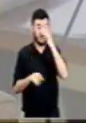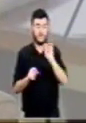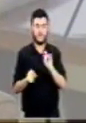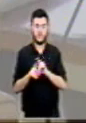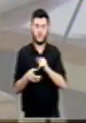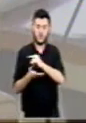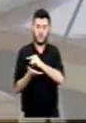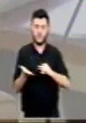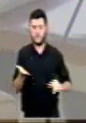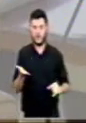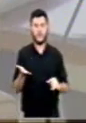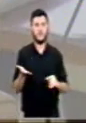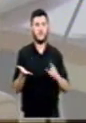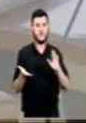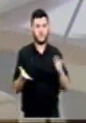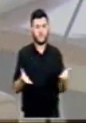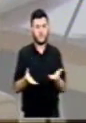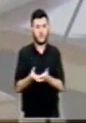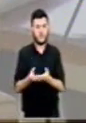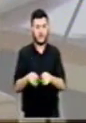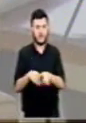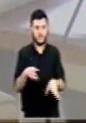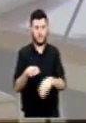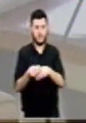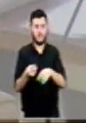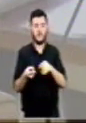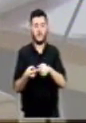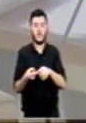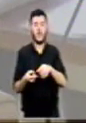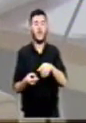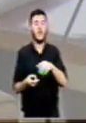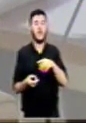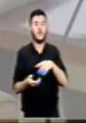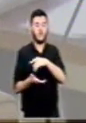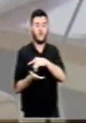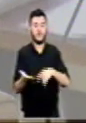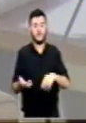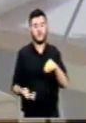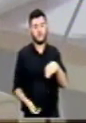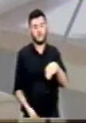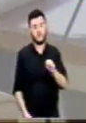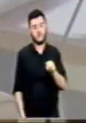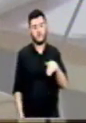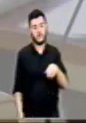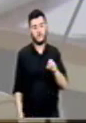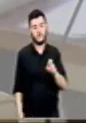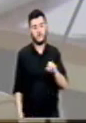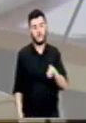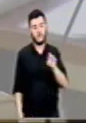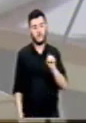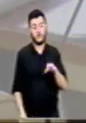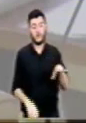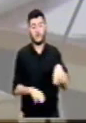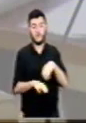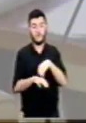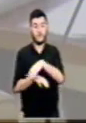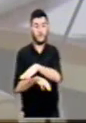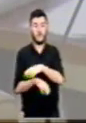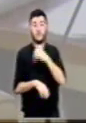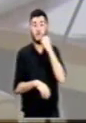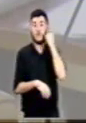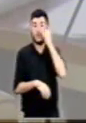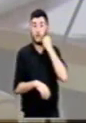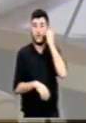já mencionei, memorando dirigido diretamente ao senador da República, posterior ofício do chefe